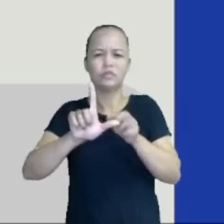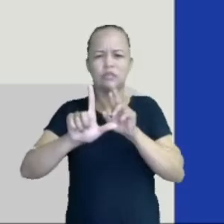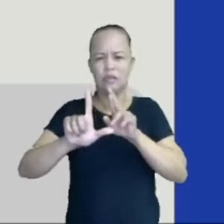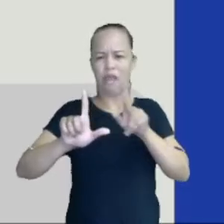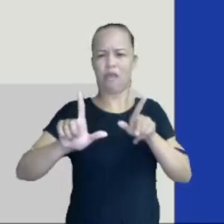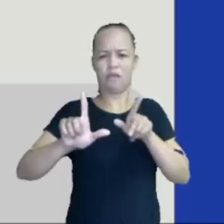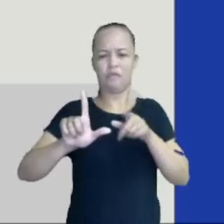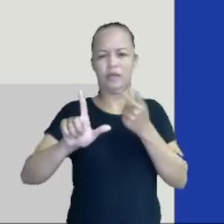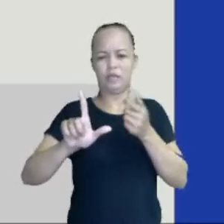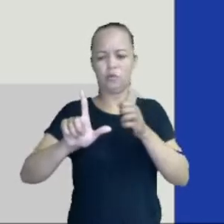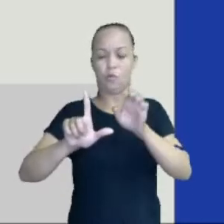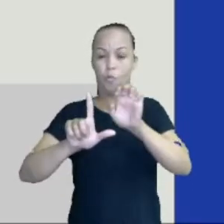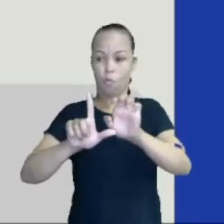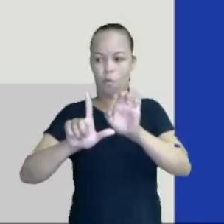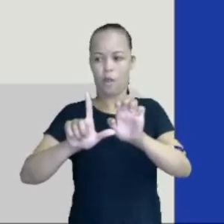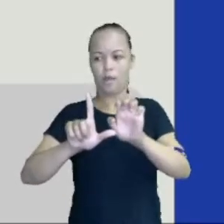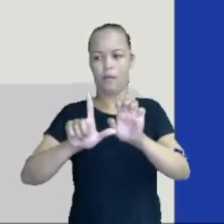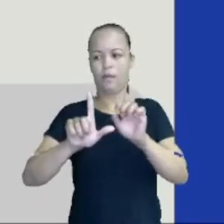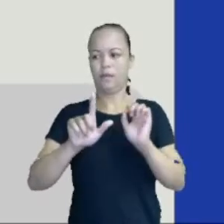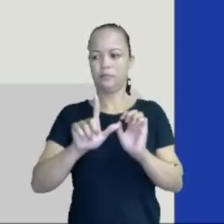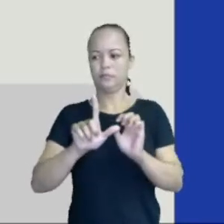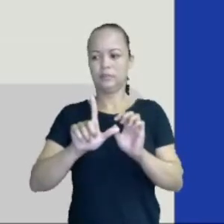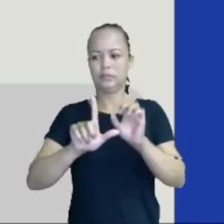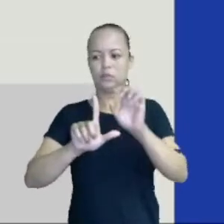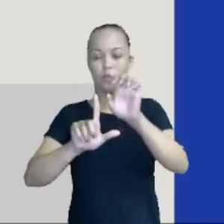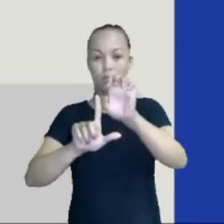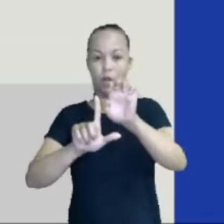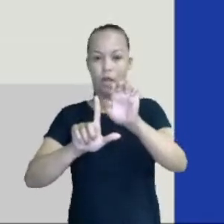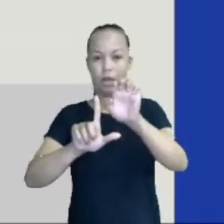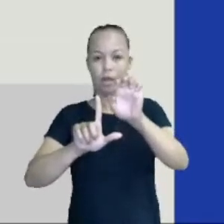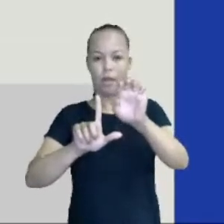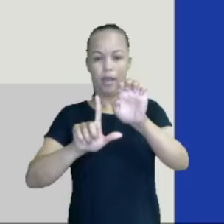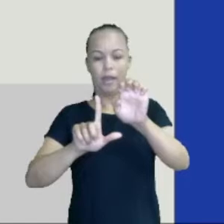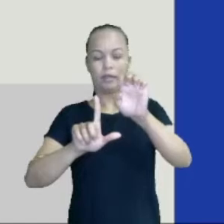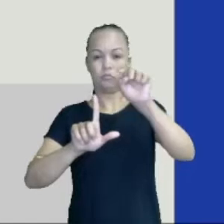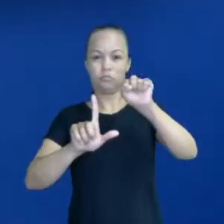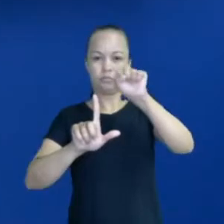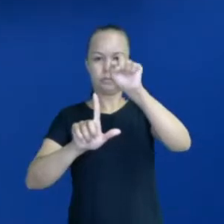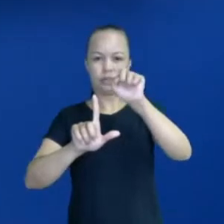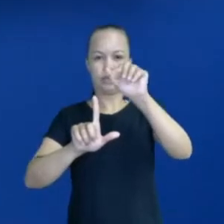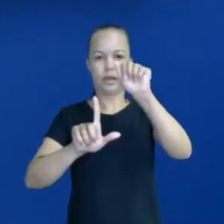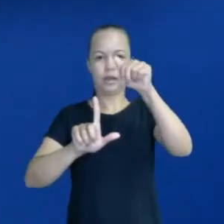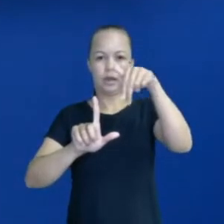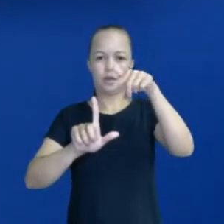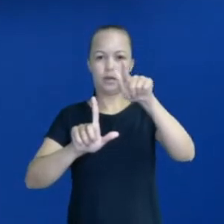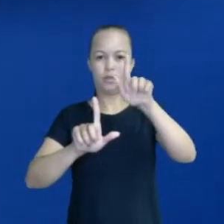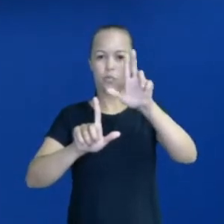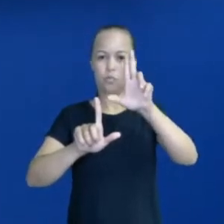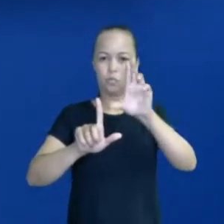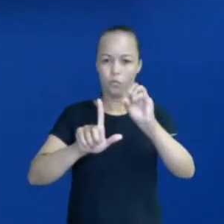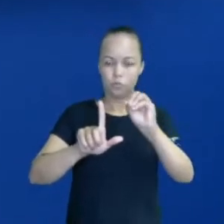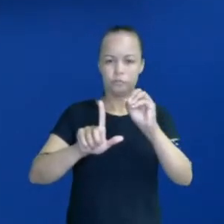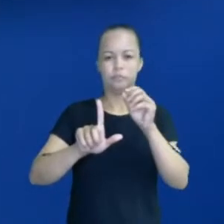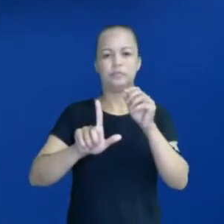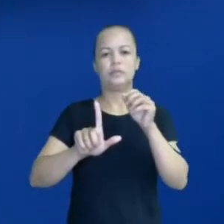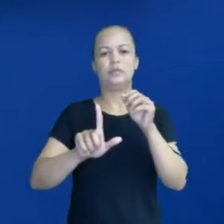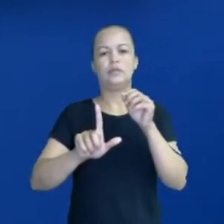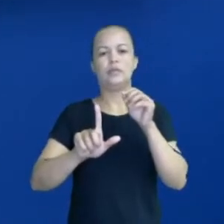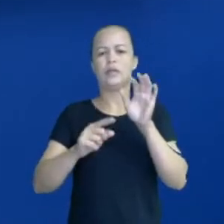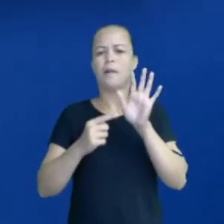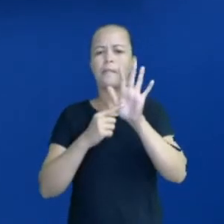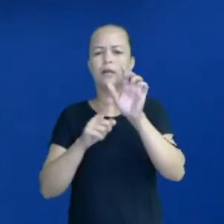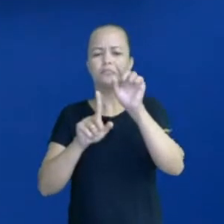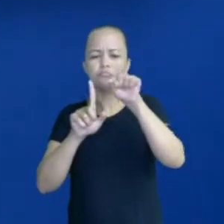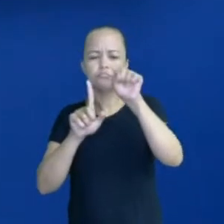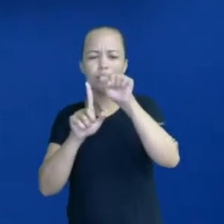aqui o ângulo E. Olha o Ezinho com acento, que eu estou falando de ângulo. Que aí você pode ver, ó, essa parte rachurada